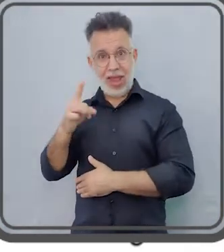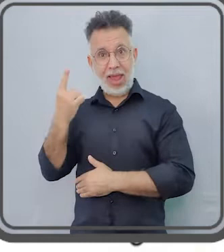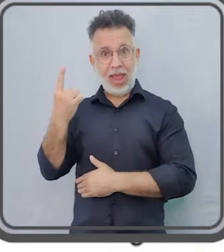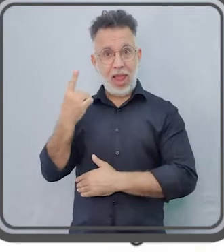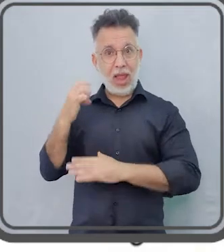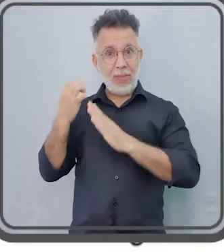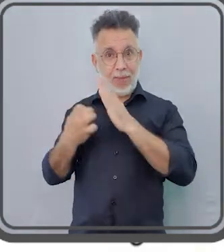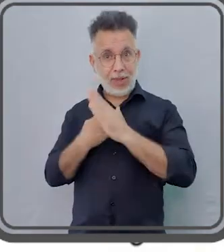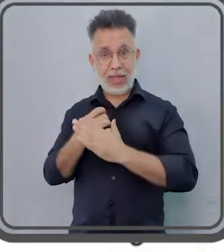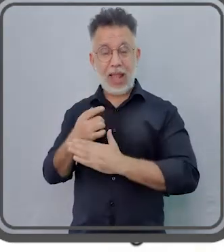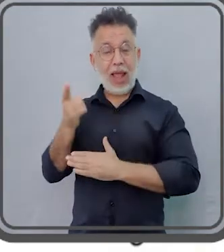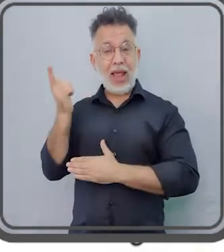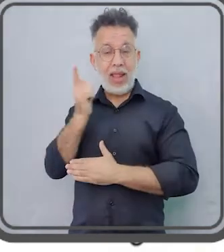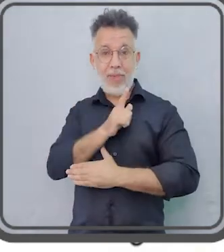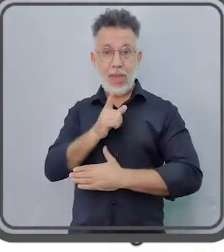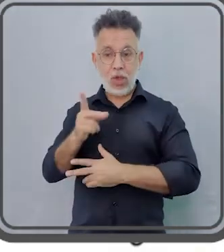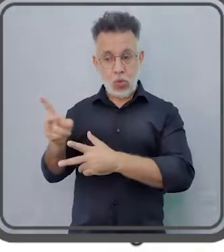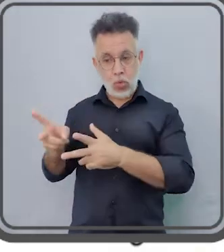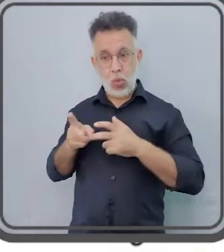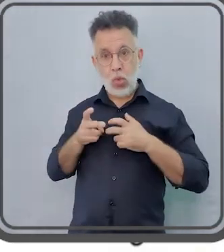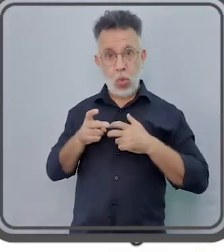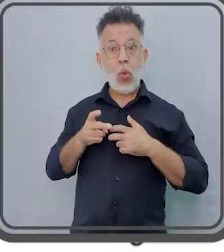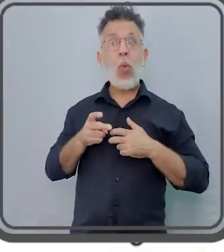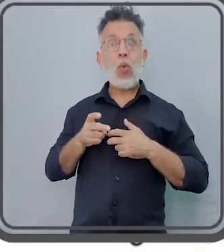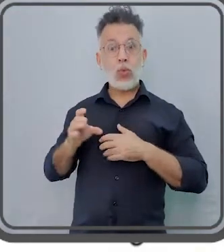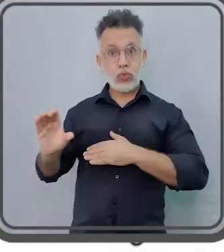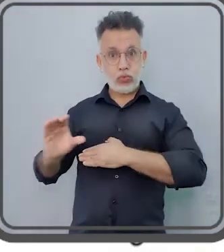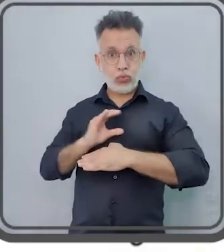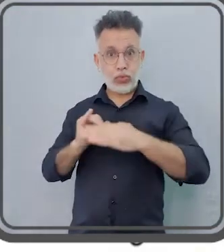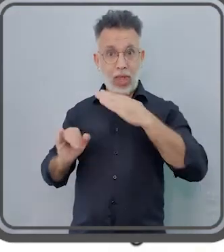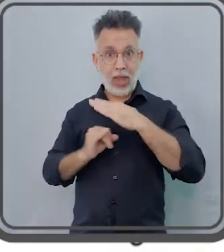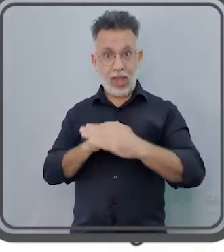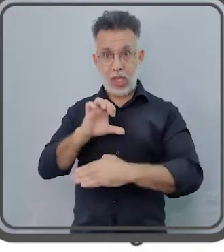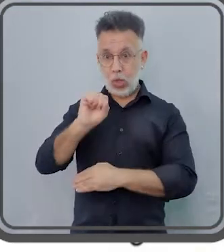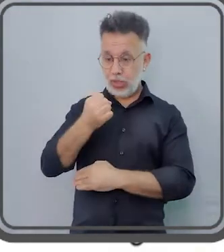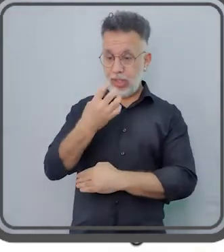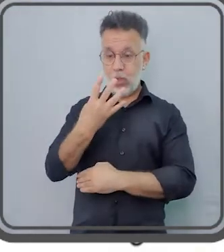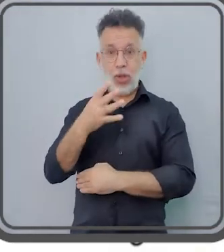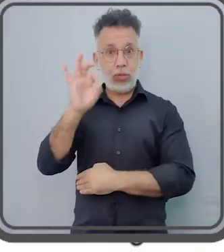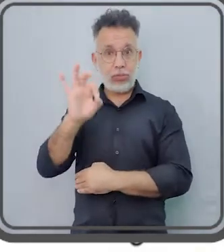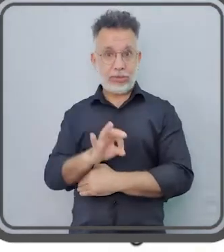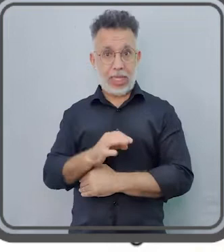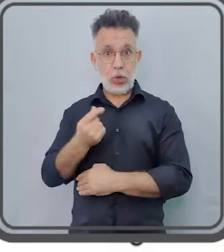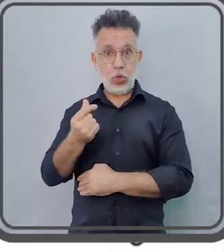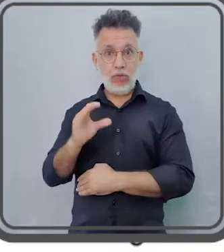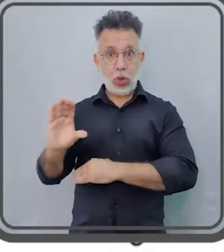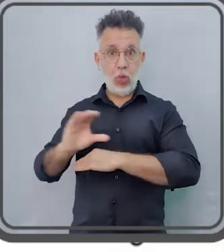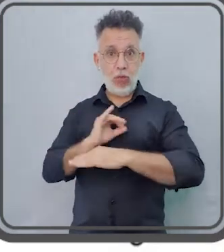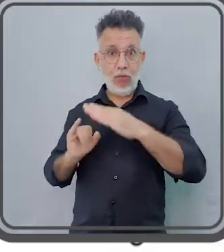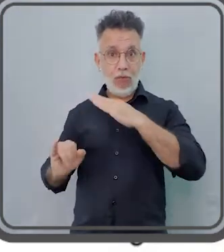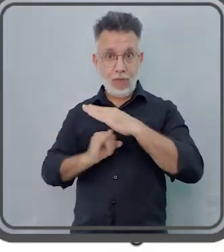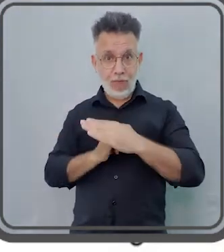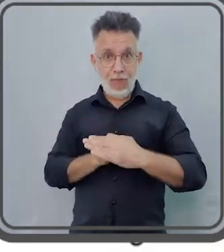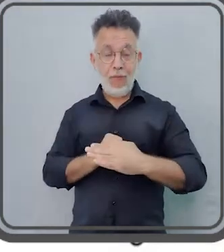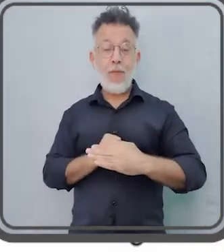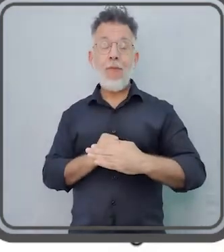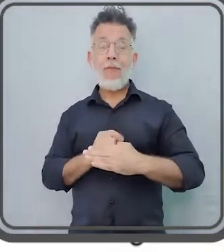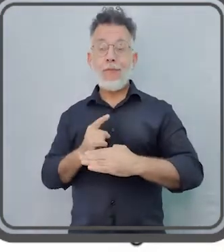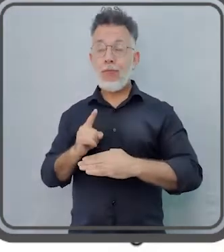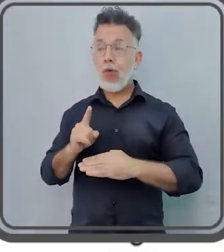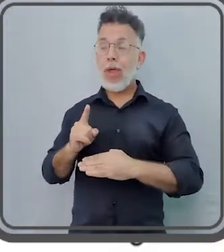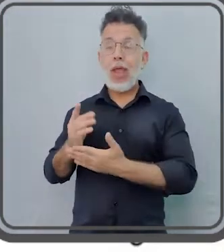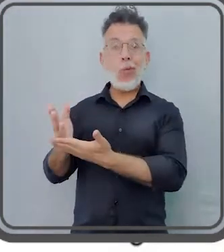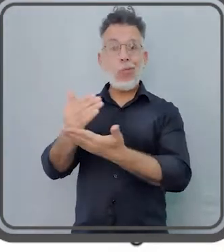investimento no meio do ano, e 84% do valor que foi investido foi aportado por outras mulheres.